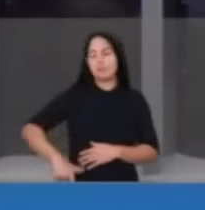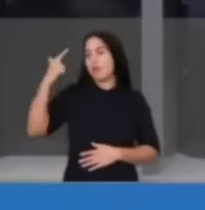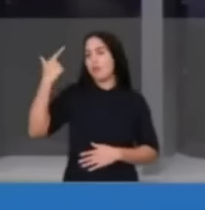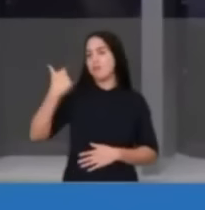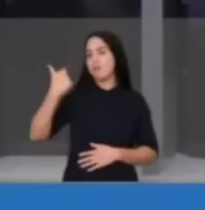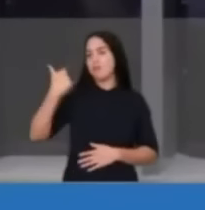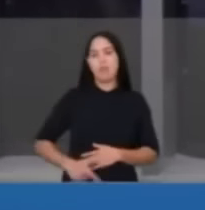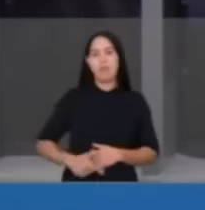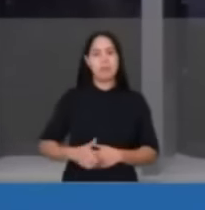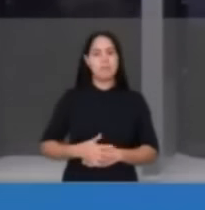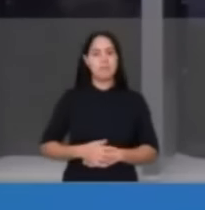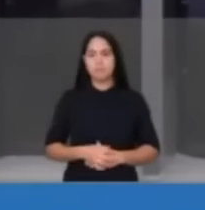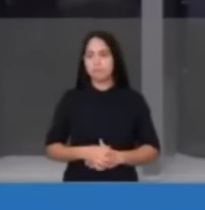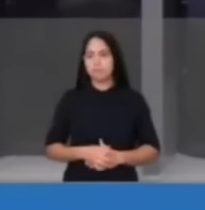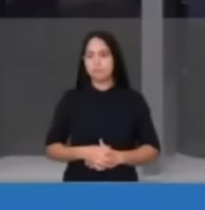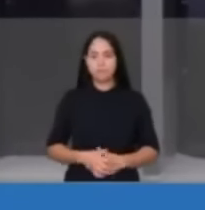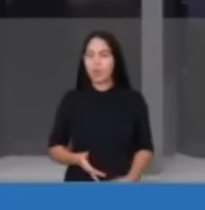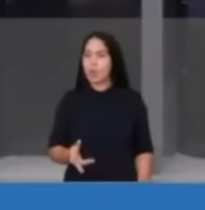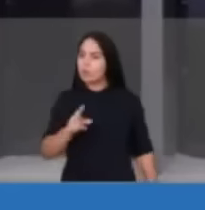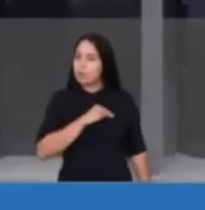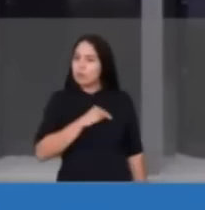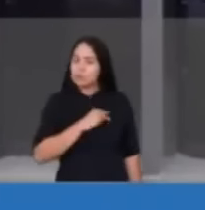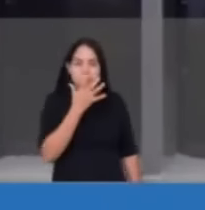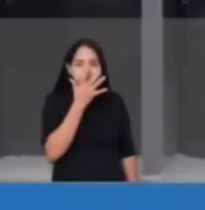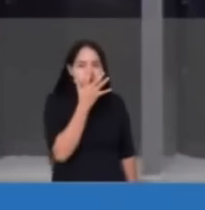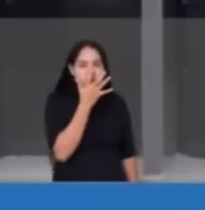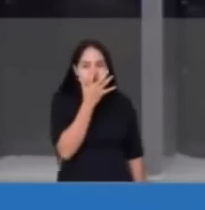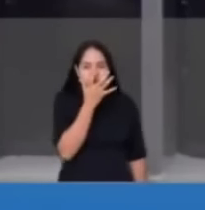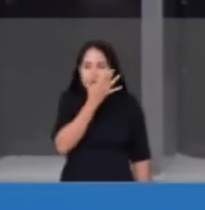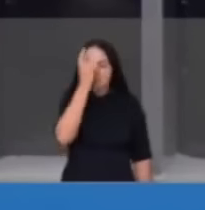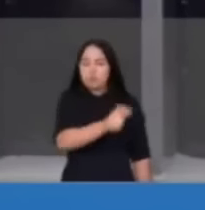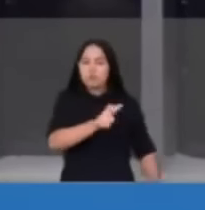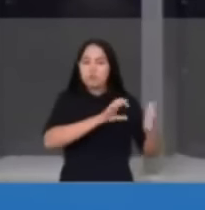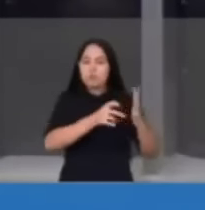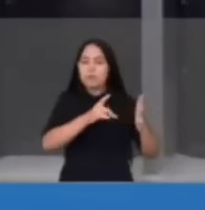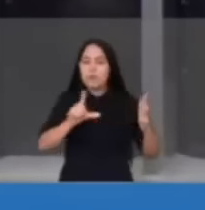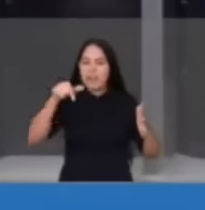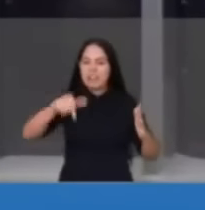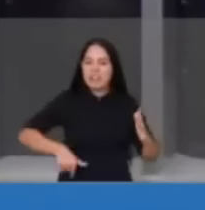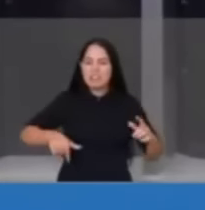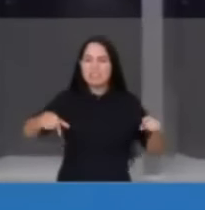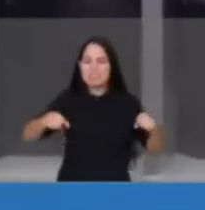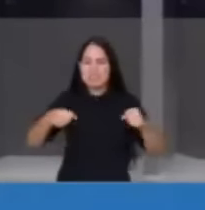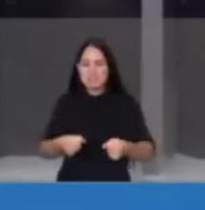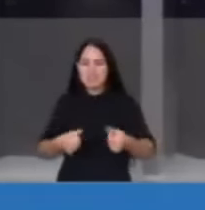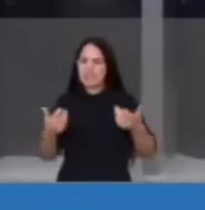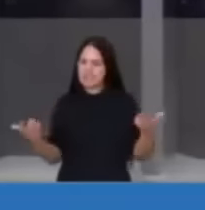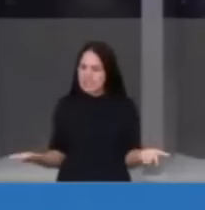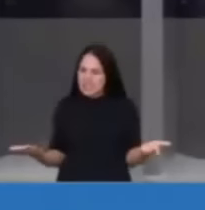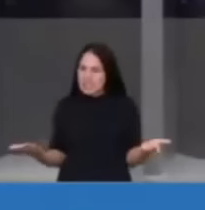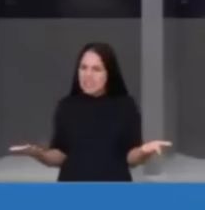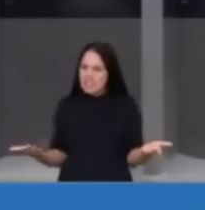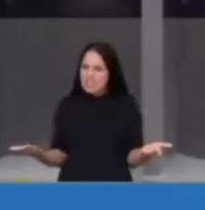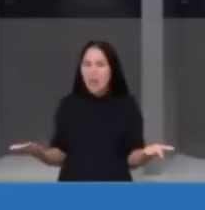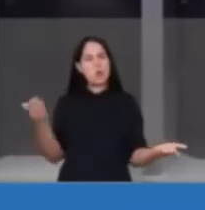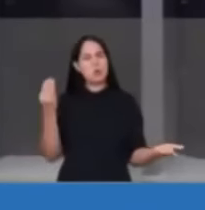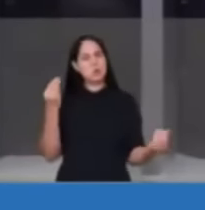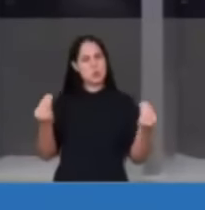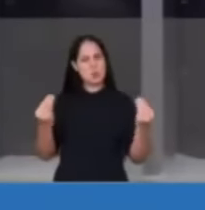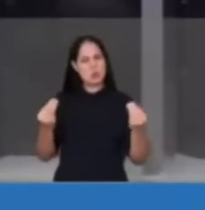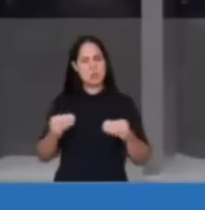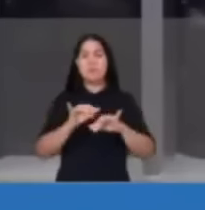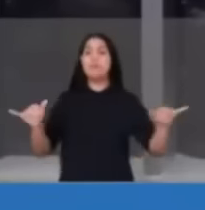quando eu vejo parlamentares do pl e outros bolsonaristas aqui defenderem que a liberdade